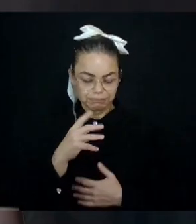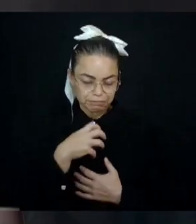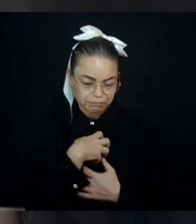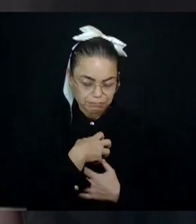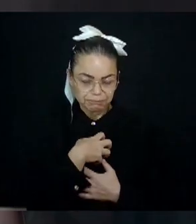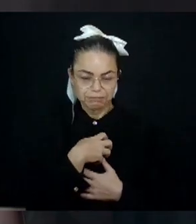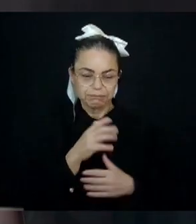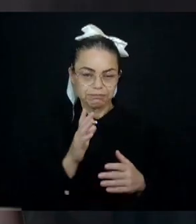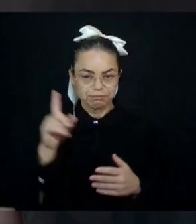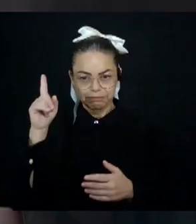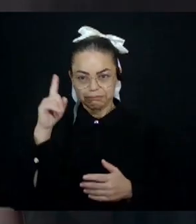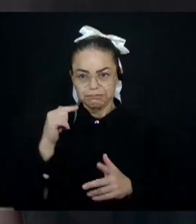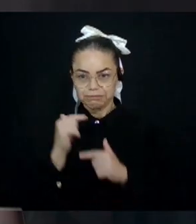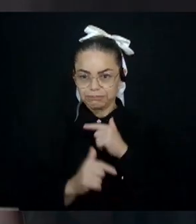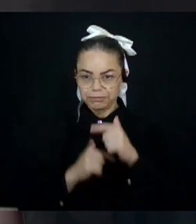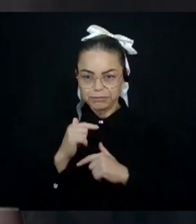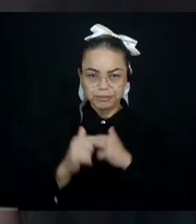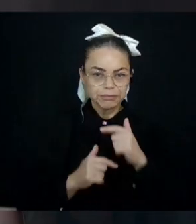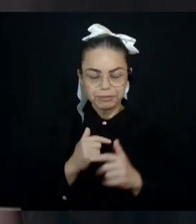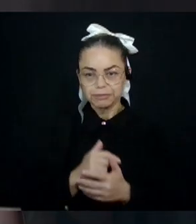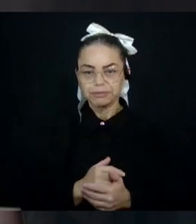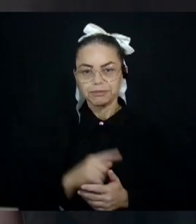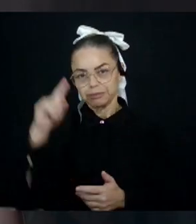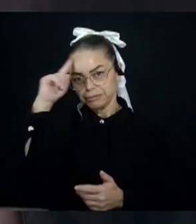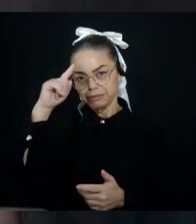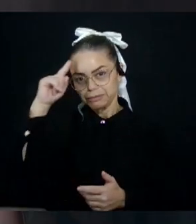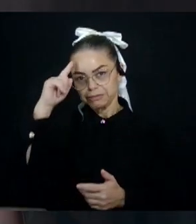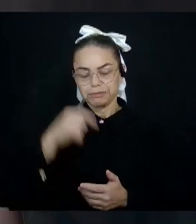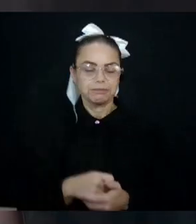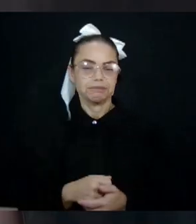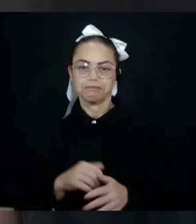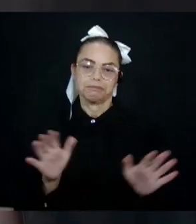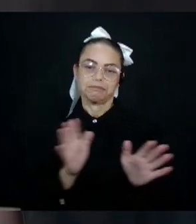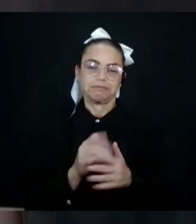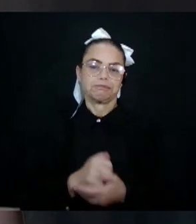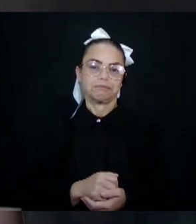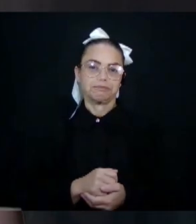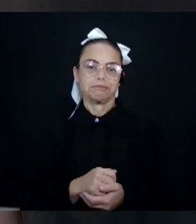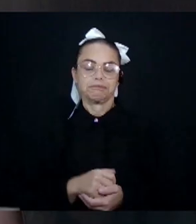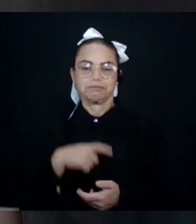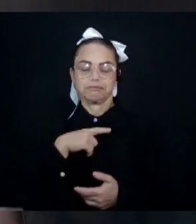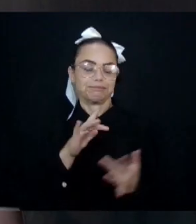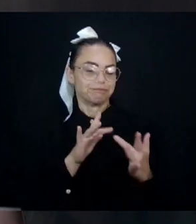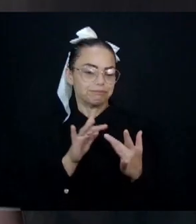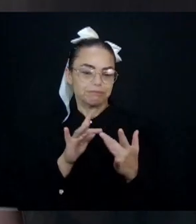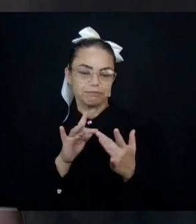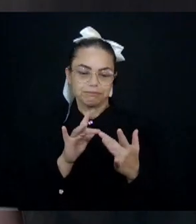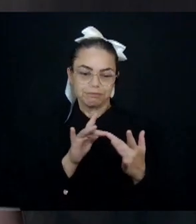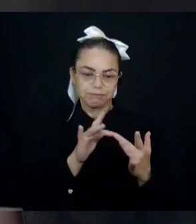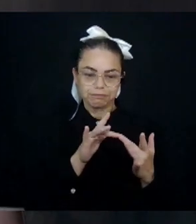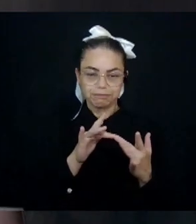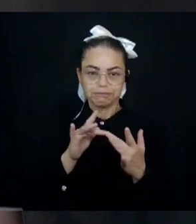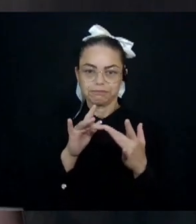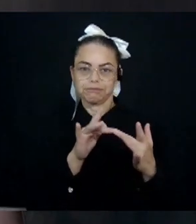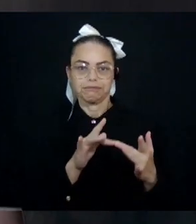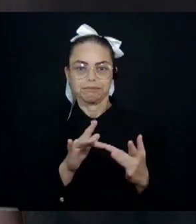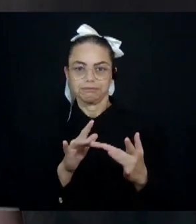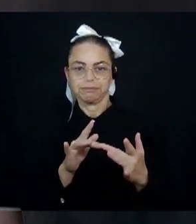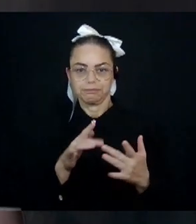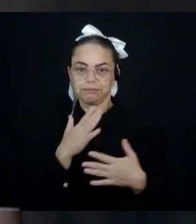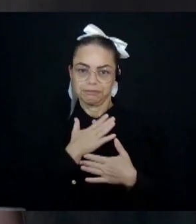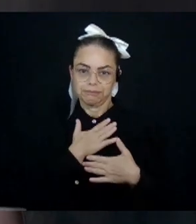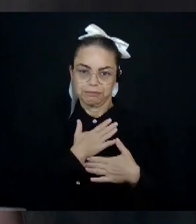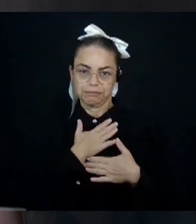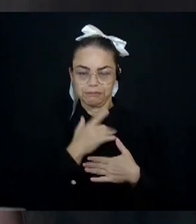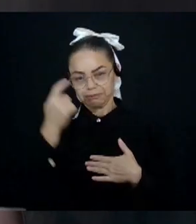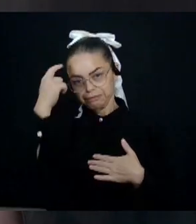de trabalho, do dia a dia, talvez você não esteja tendo contato, né. Então não eu penso